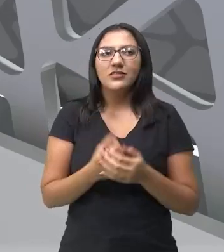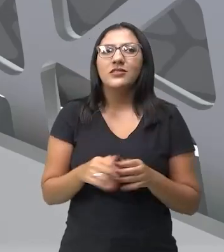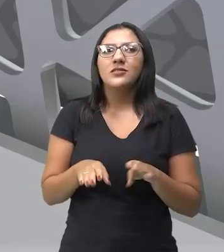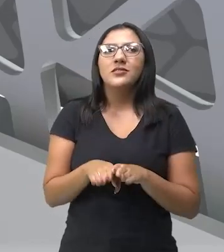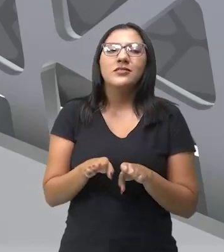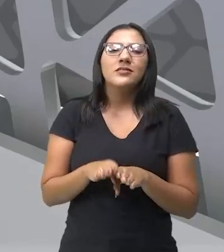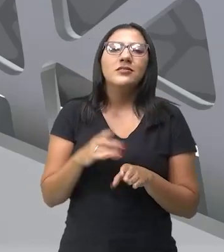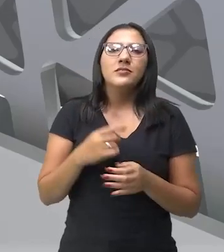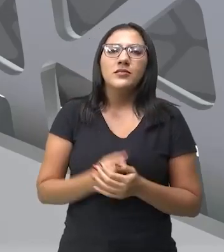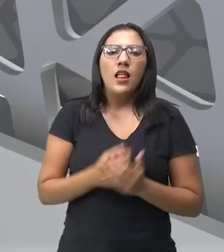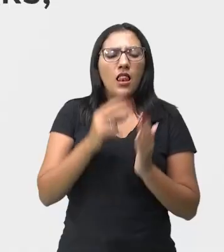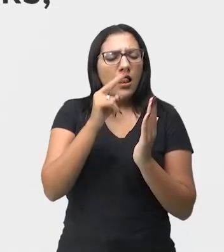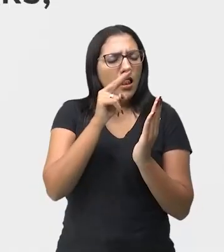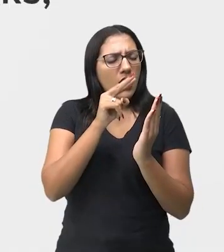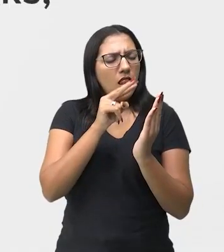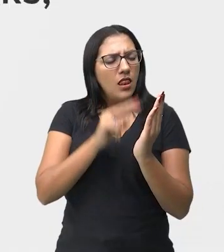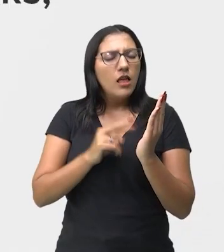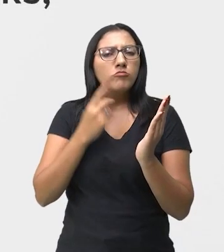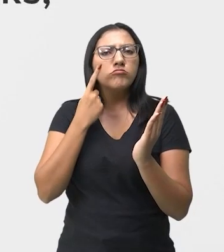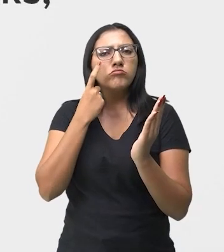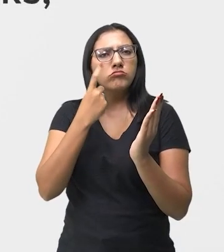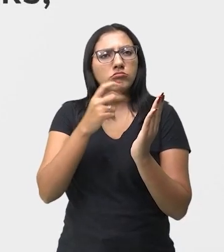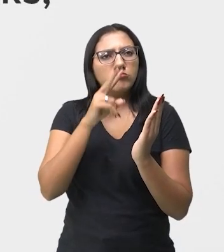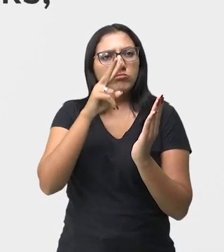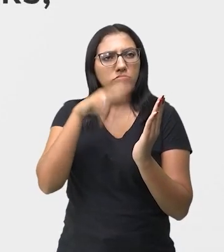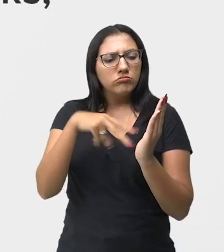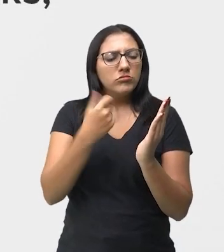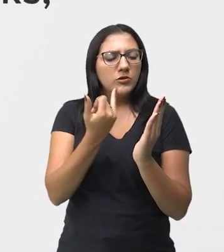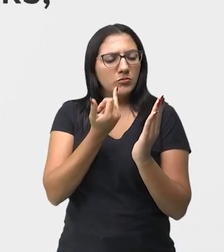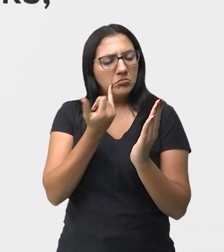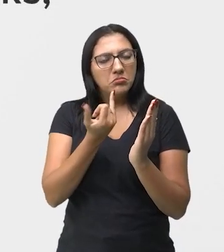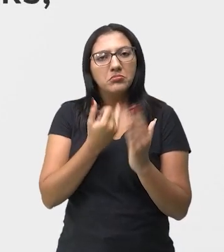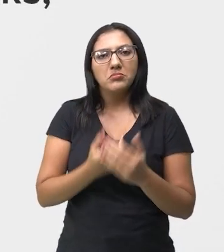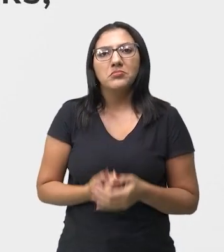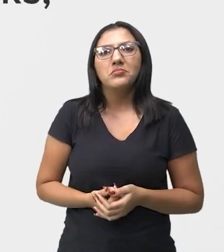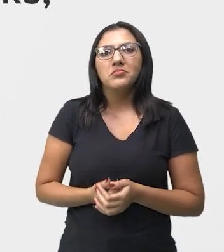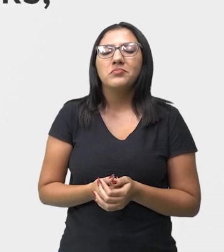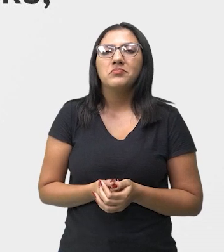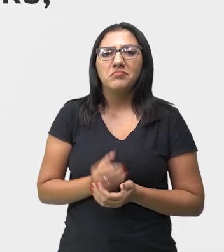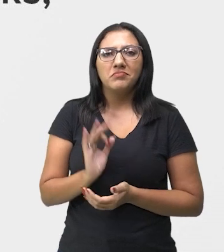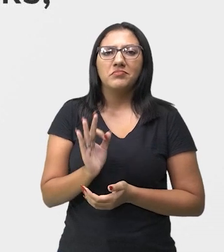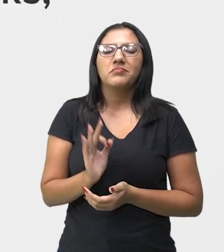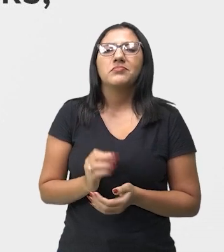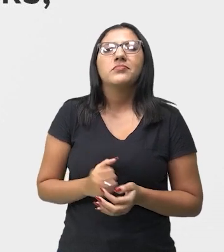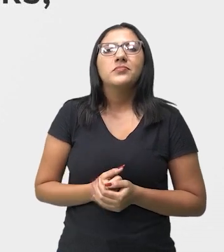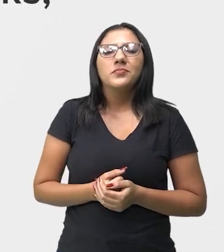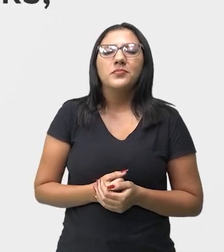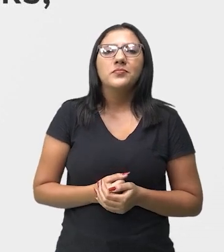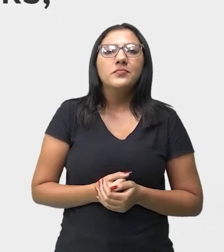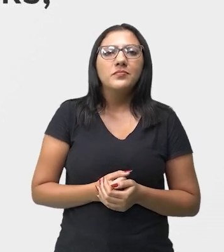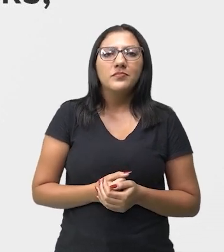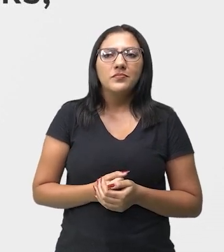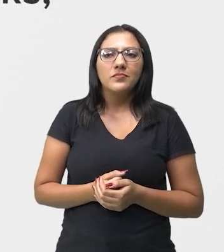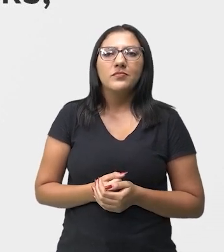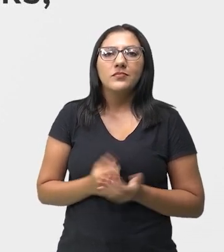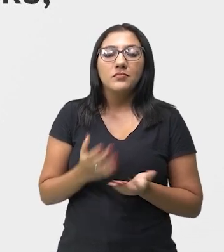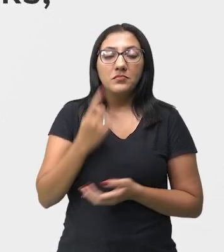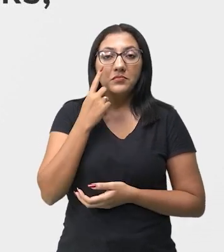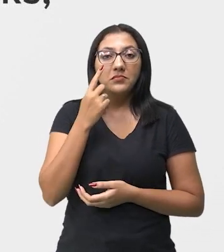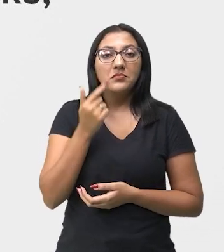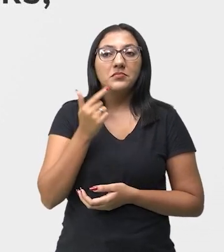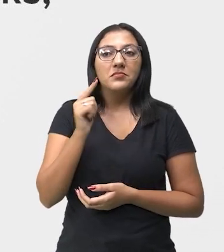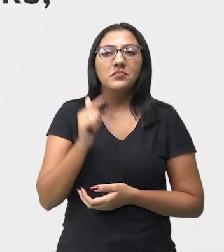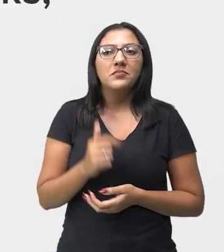isso, vamos avançando, que a gente tem mais informação a tratar sobre o infográfico. Nos infográficos, não pense que apenas